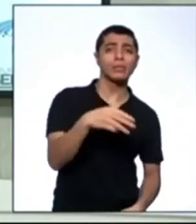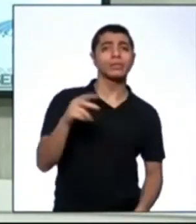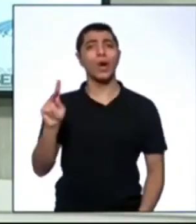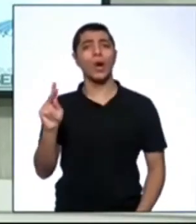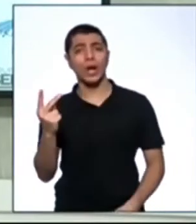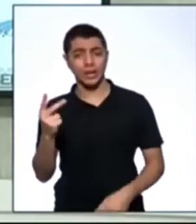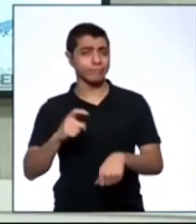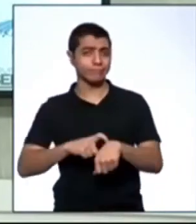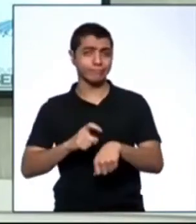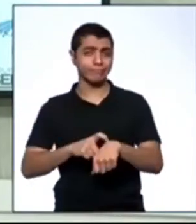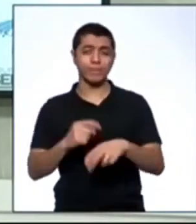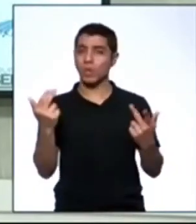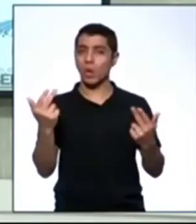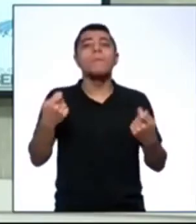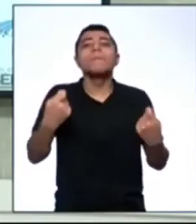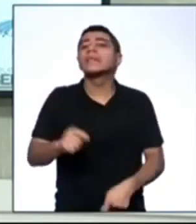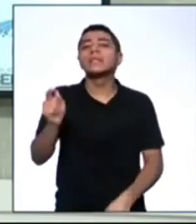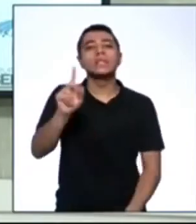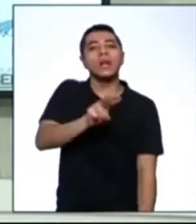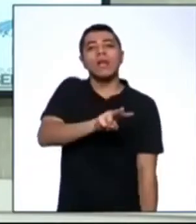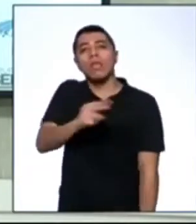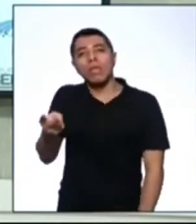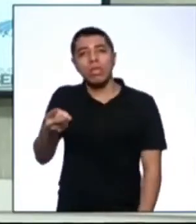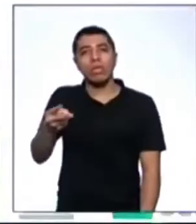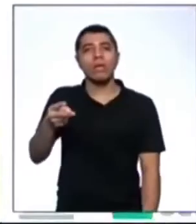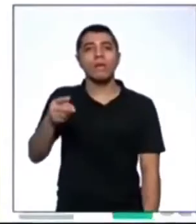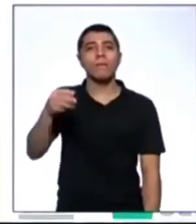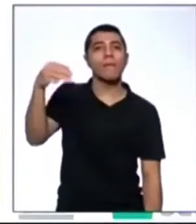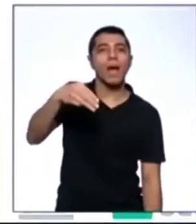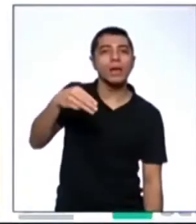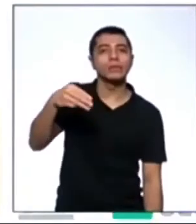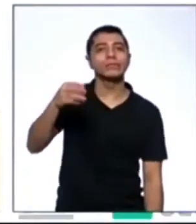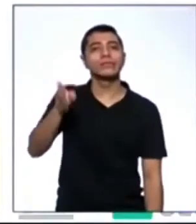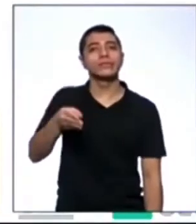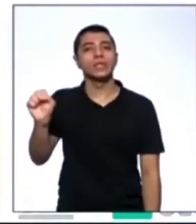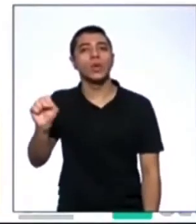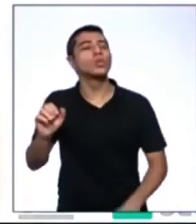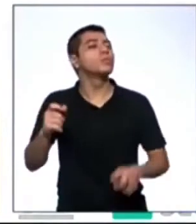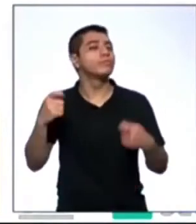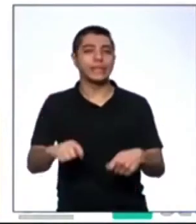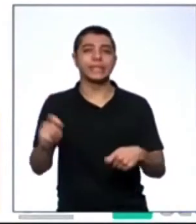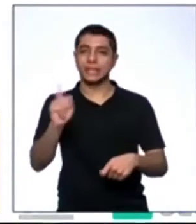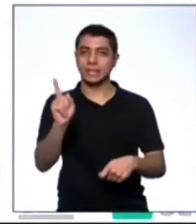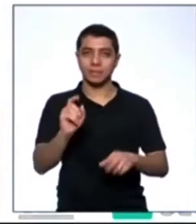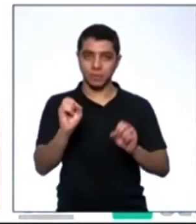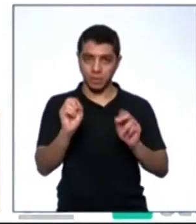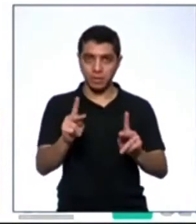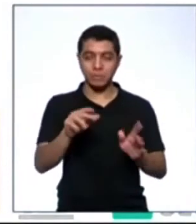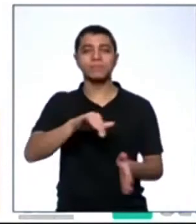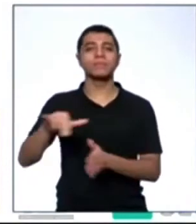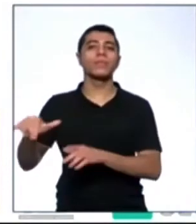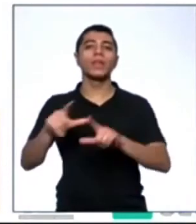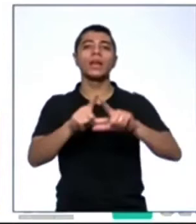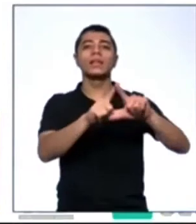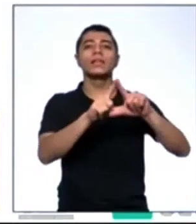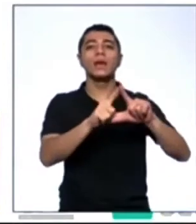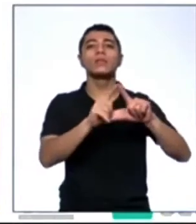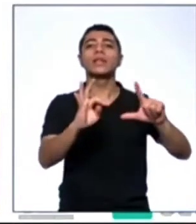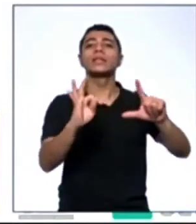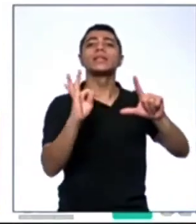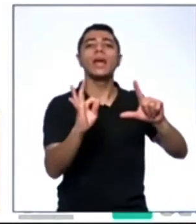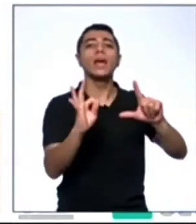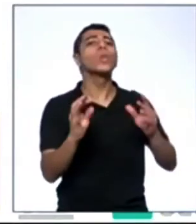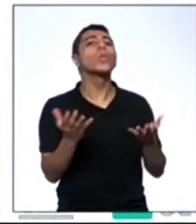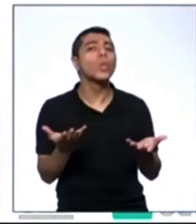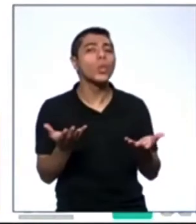unidades. Vamos ver como é que a gente faz? Vem comigo, ó. Você sabe que um ΔT é deslocamento por velocidade.